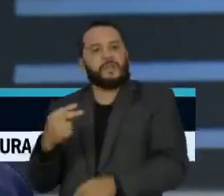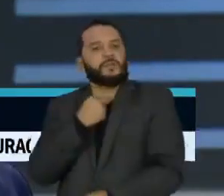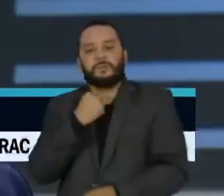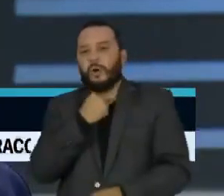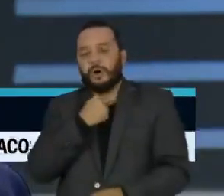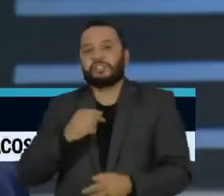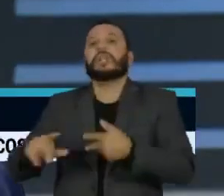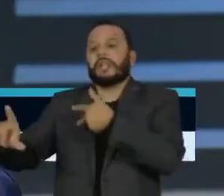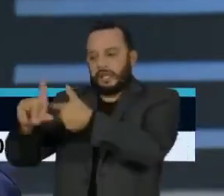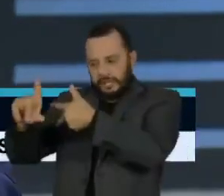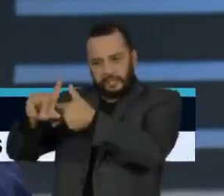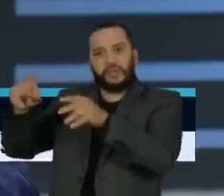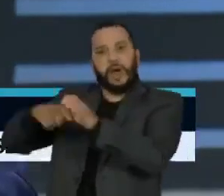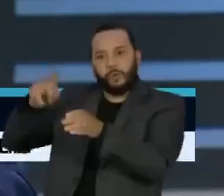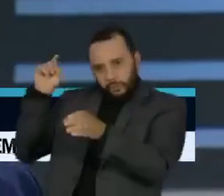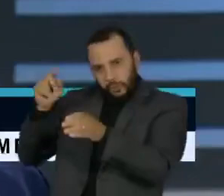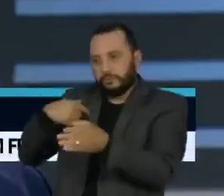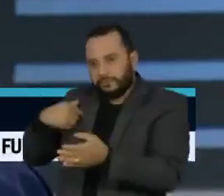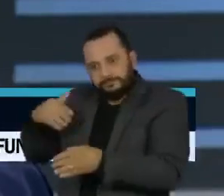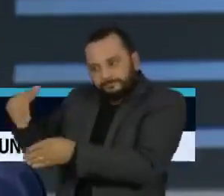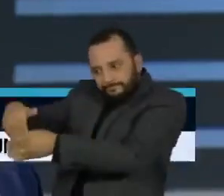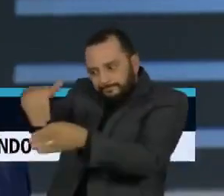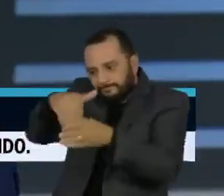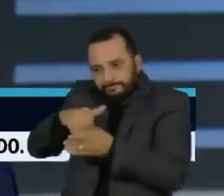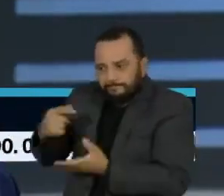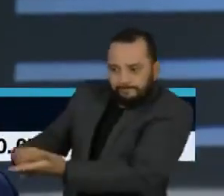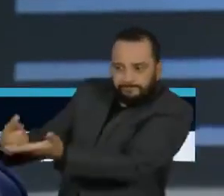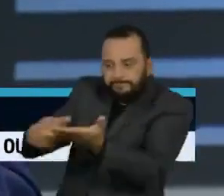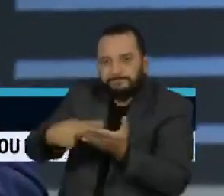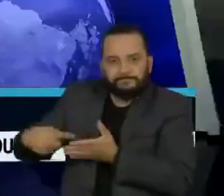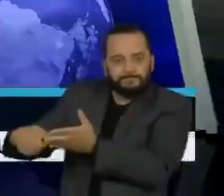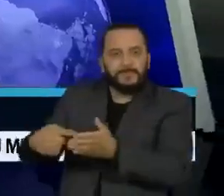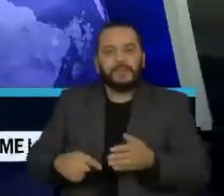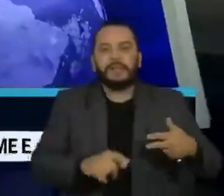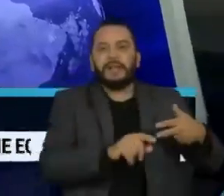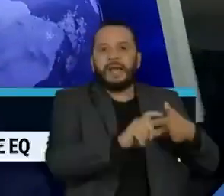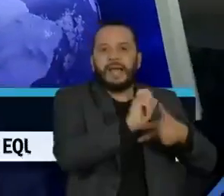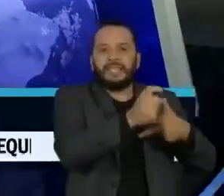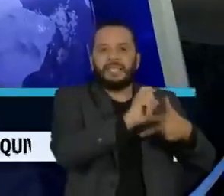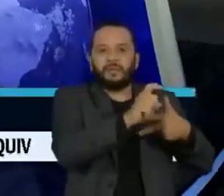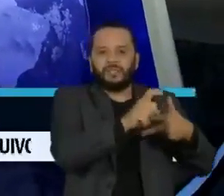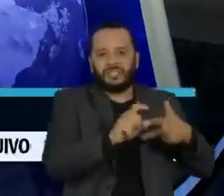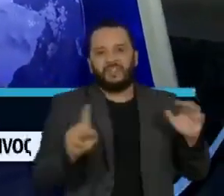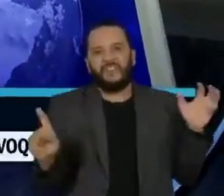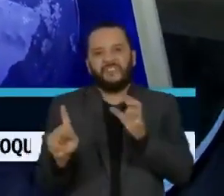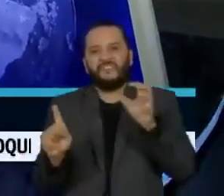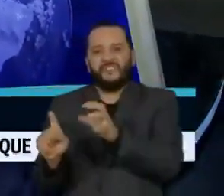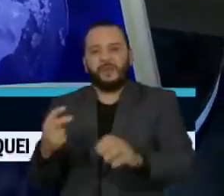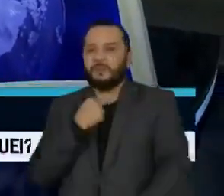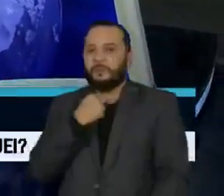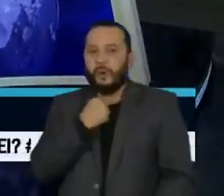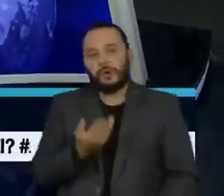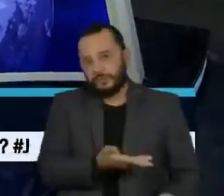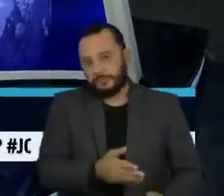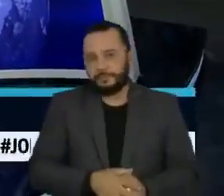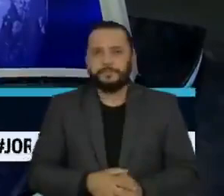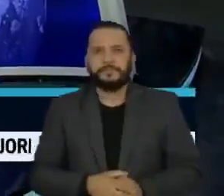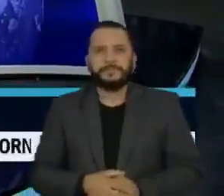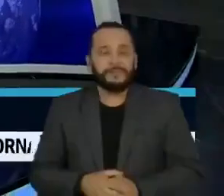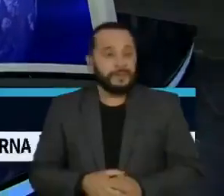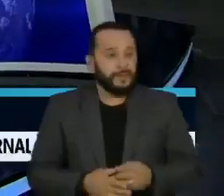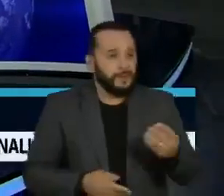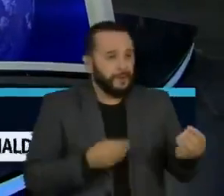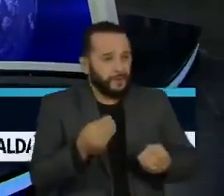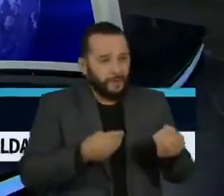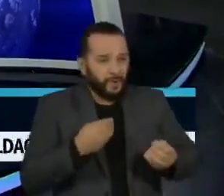deveria ele próprio escolher a sua liderança sem a pressão do executivo e qual o peso mesmo que indiretamente da prisão do